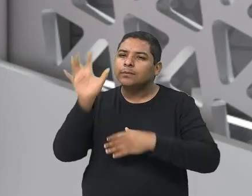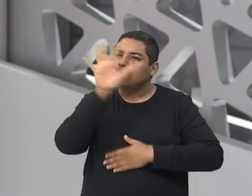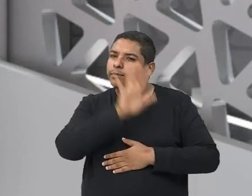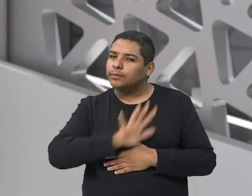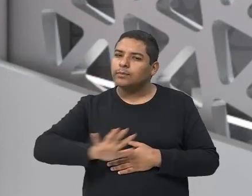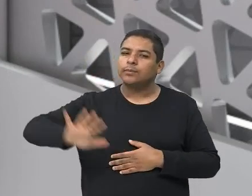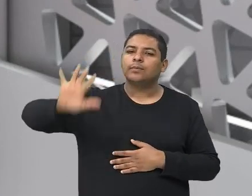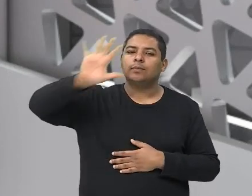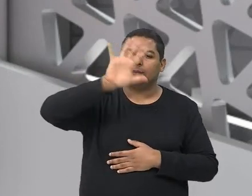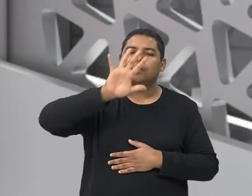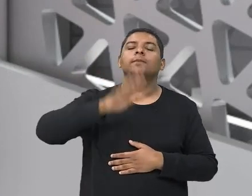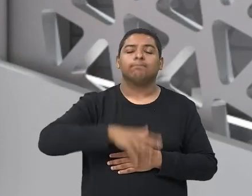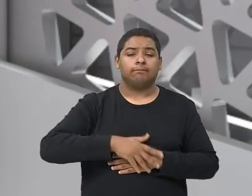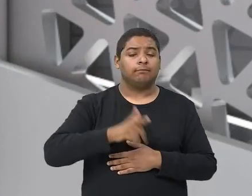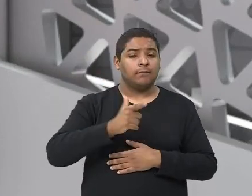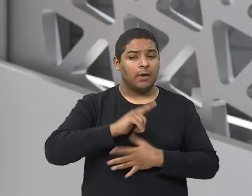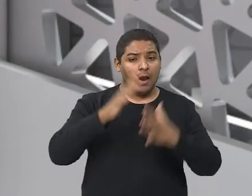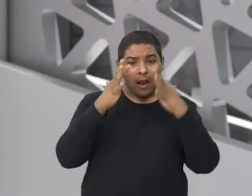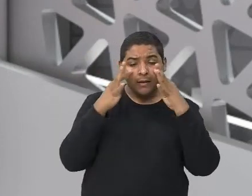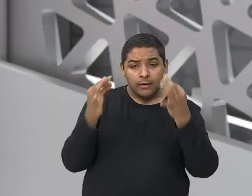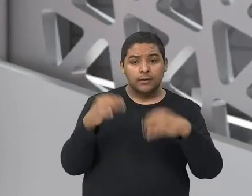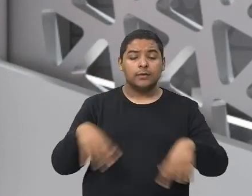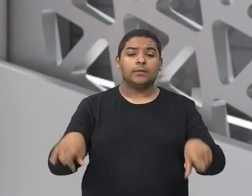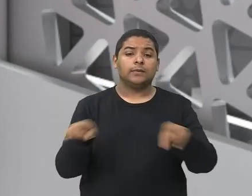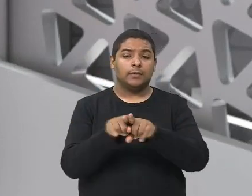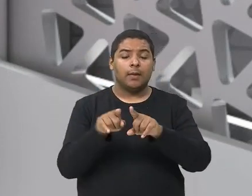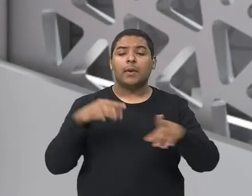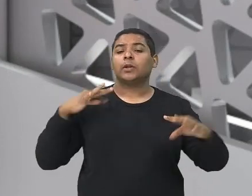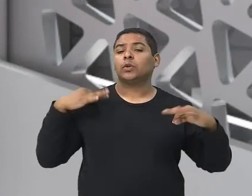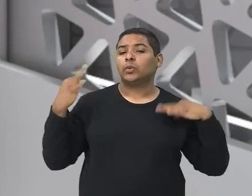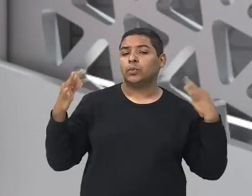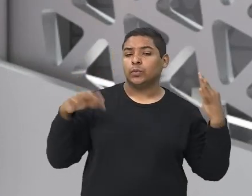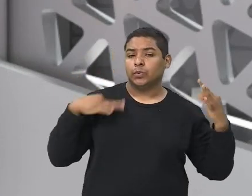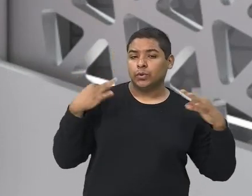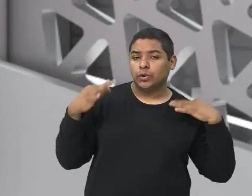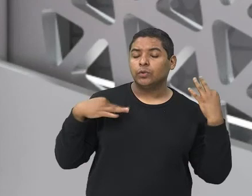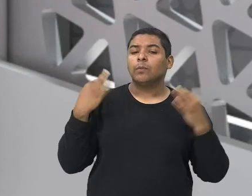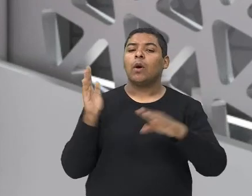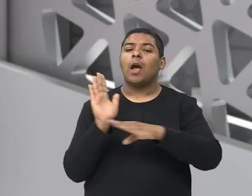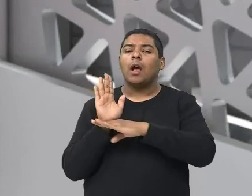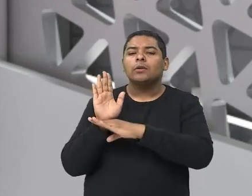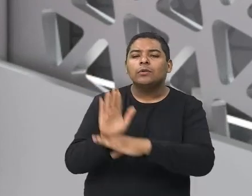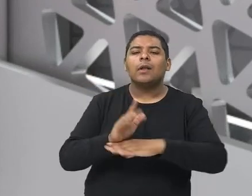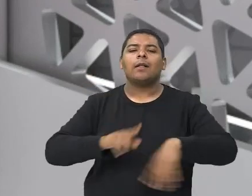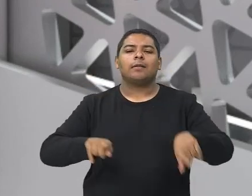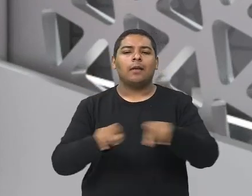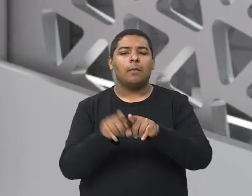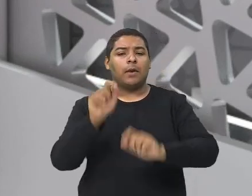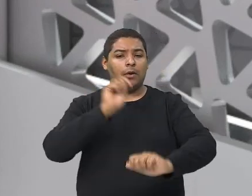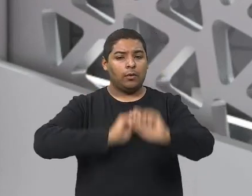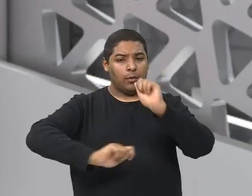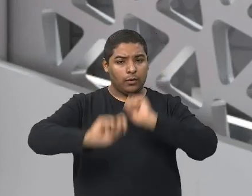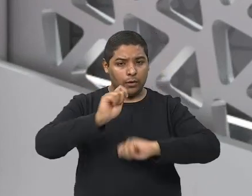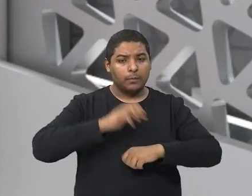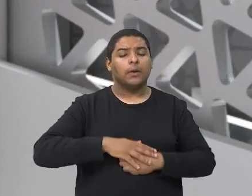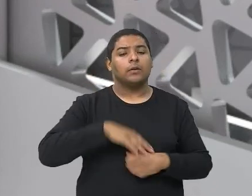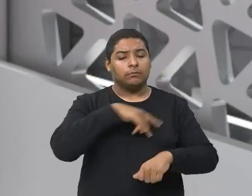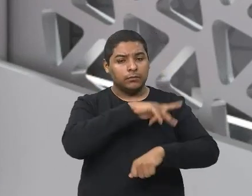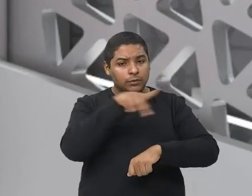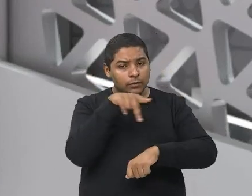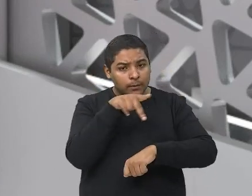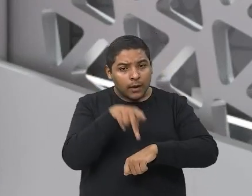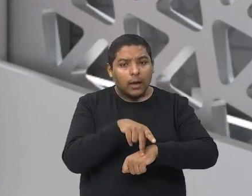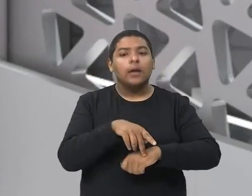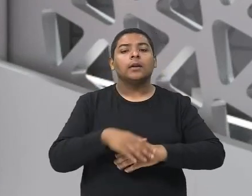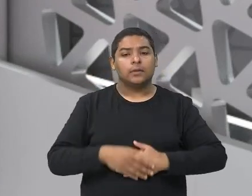acaba chamando muito a atenção também do turismo, que acaba aí ajudando também na parte econômica desses